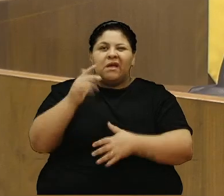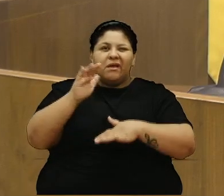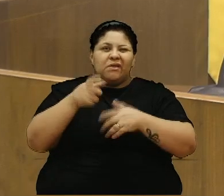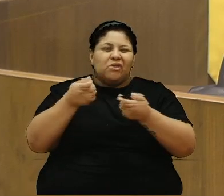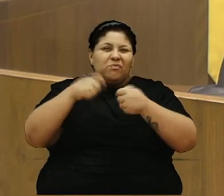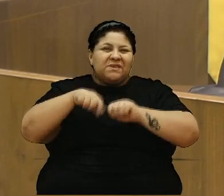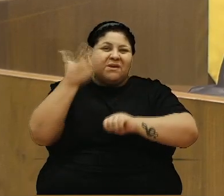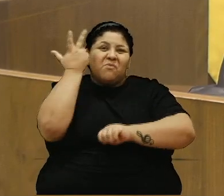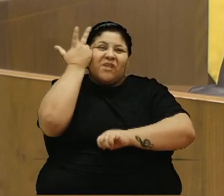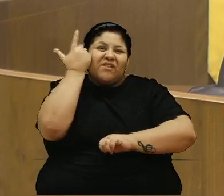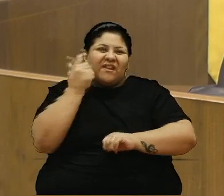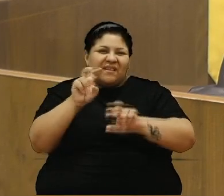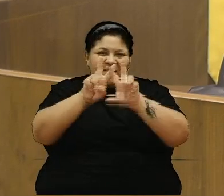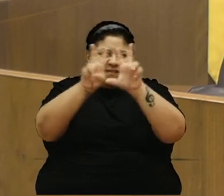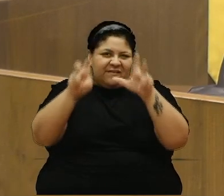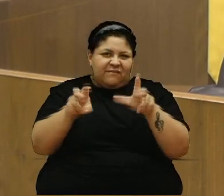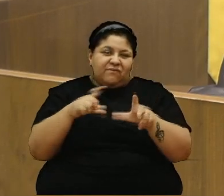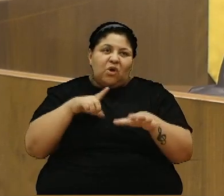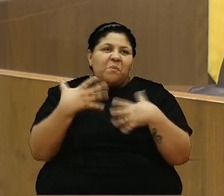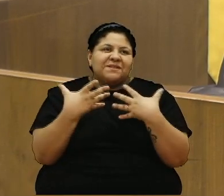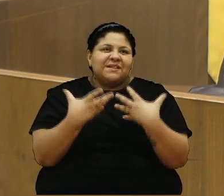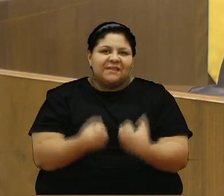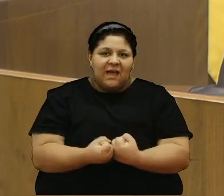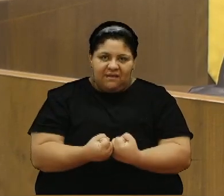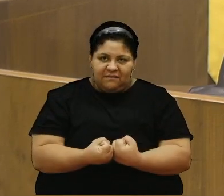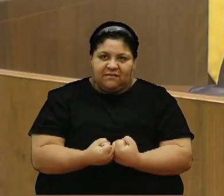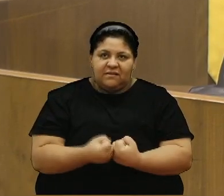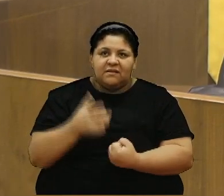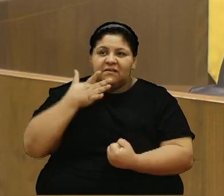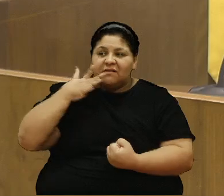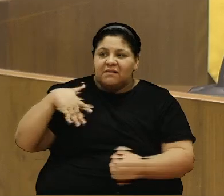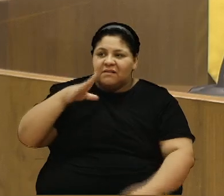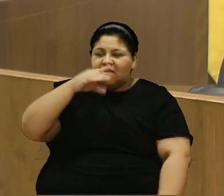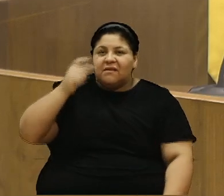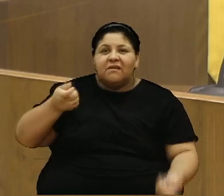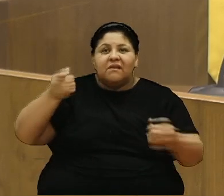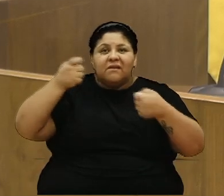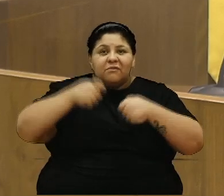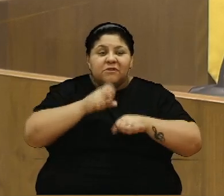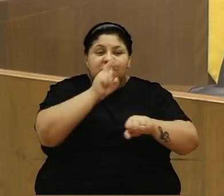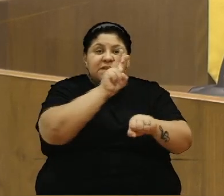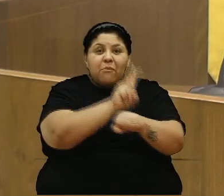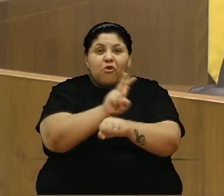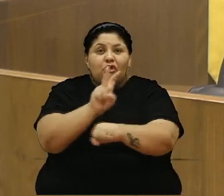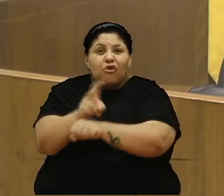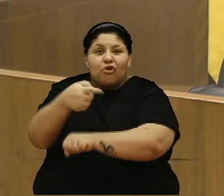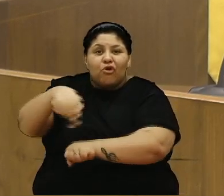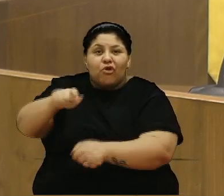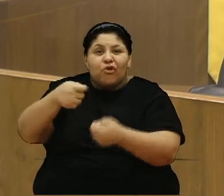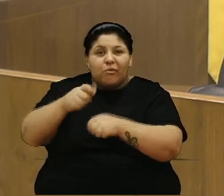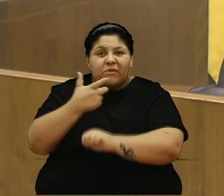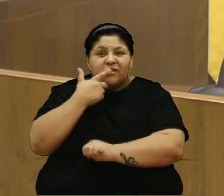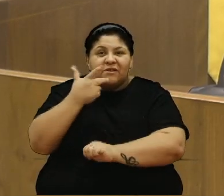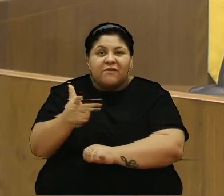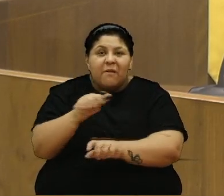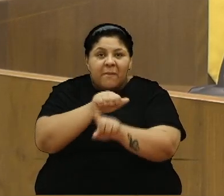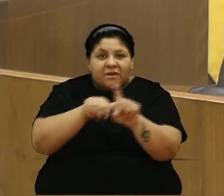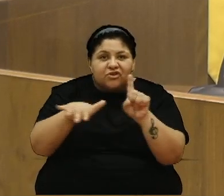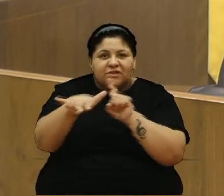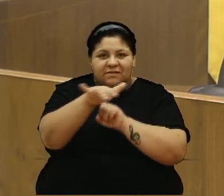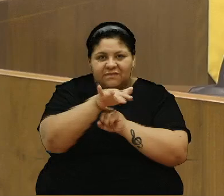tipo de coisa. É inaceitável. Criança e adolescente precisam ser protegidos e nós precisamos falar isso para a